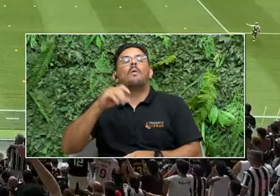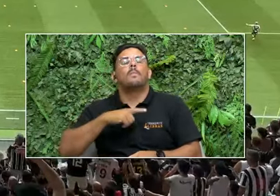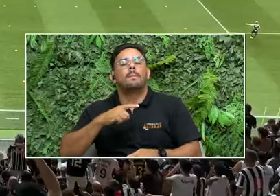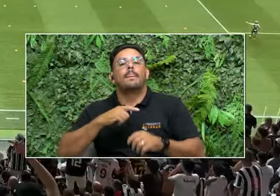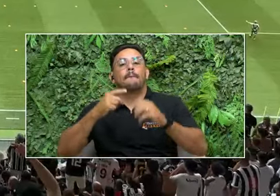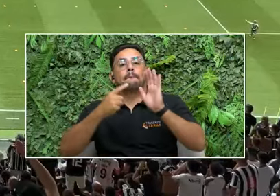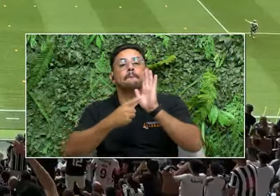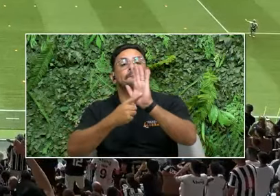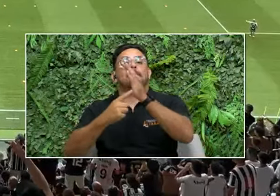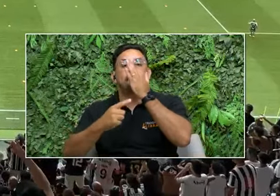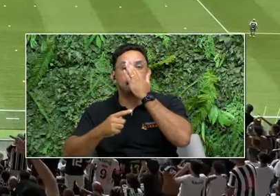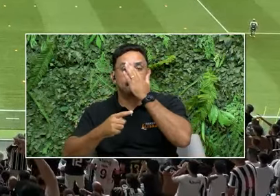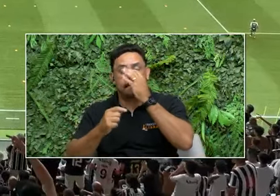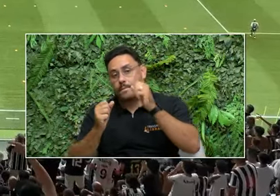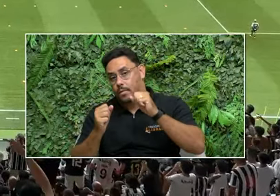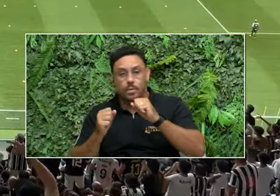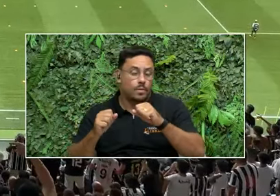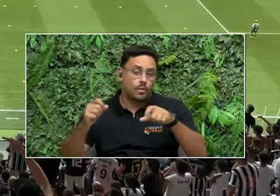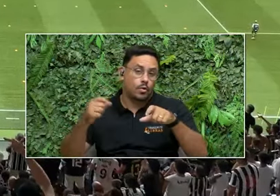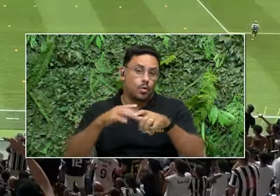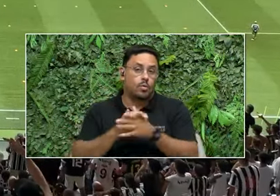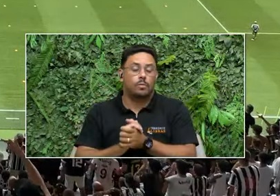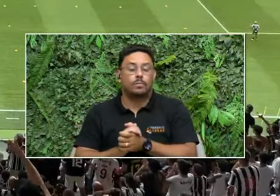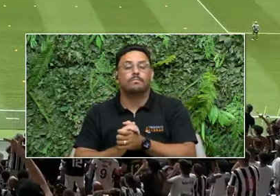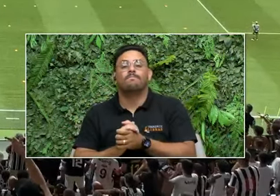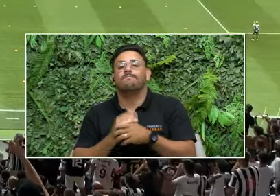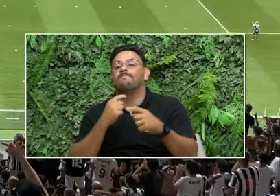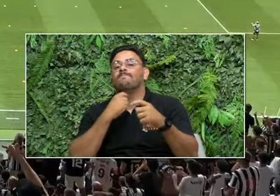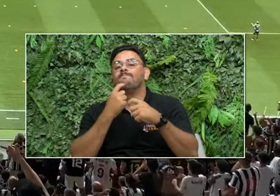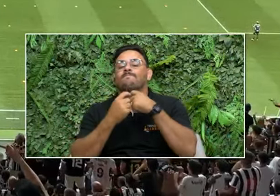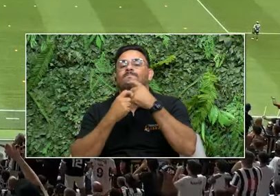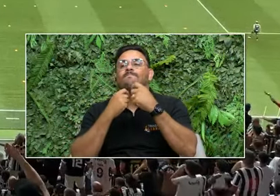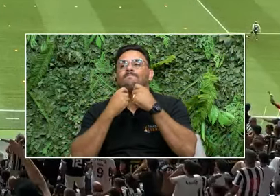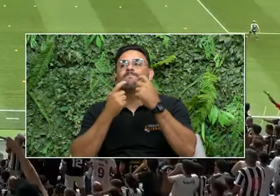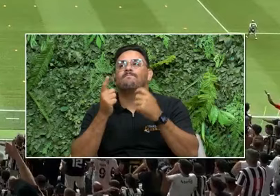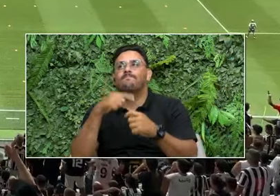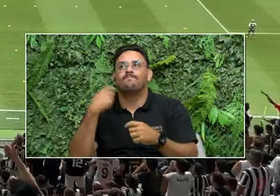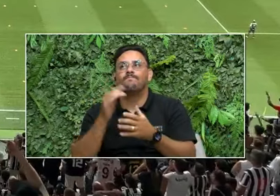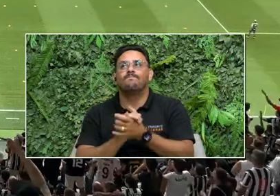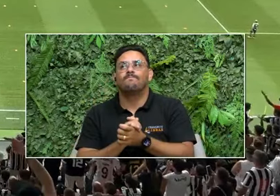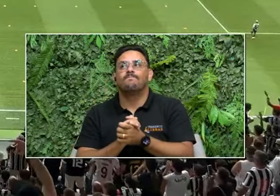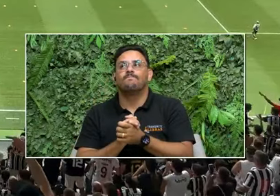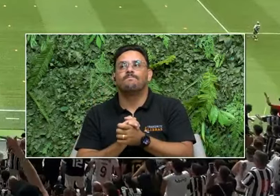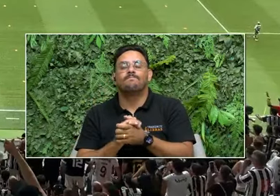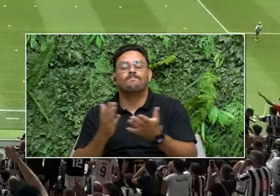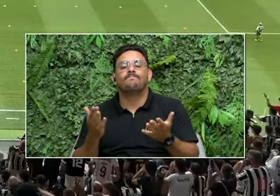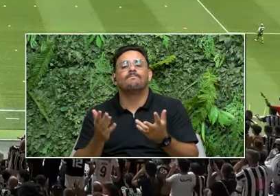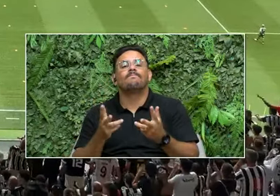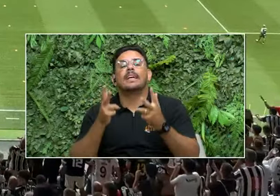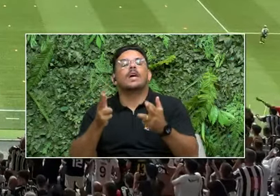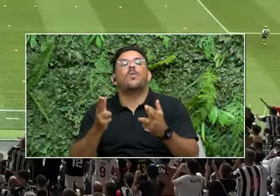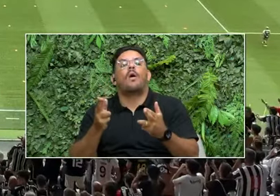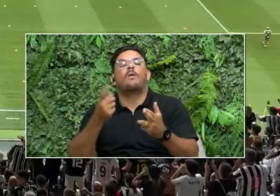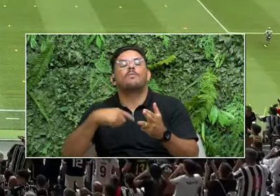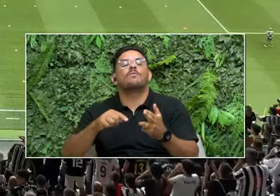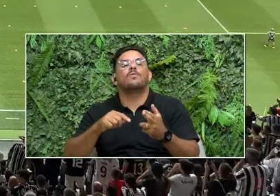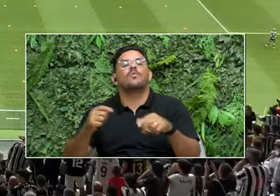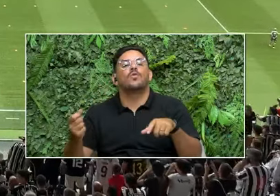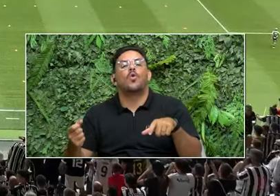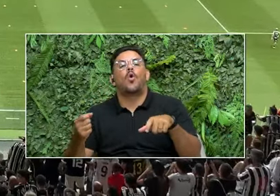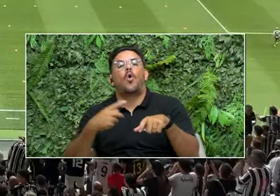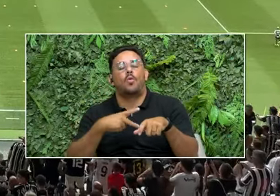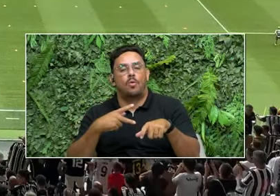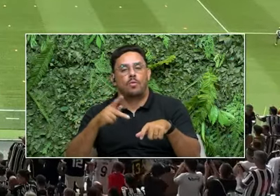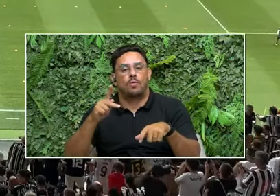imagem desse gol de cabeça é então é a dúvida que tá pairando aqui na cabina da 98 temos imagens é que nem que nem aquele gol do do